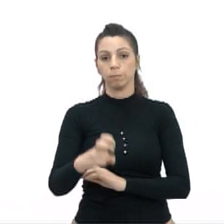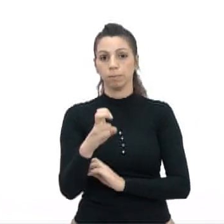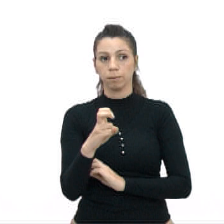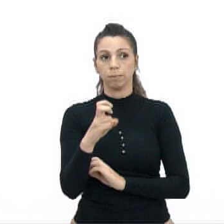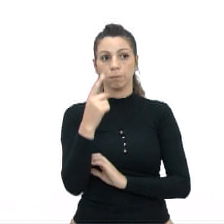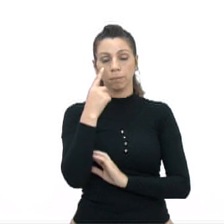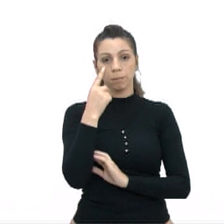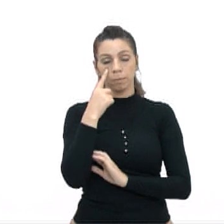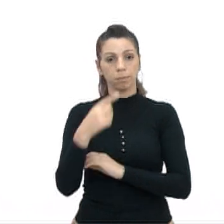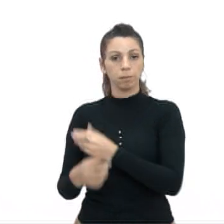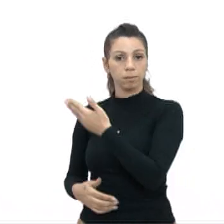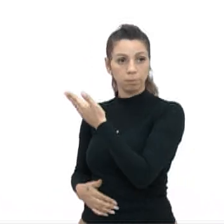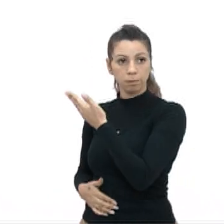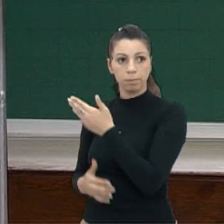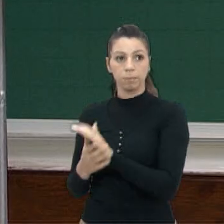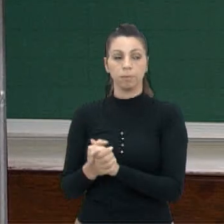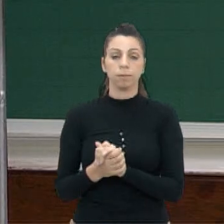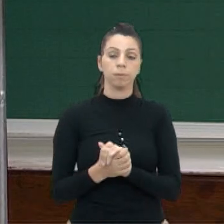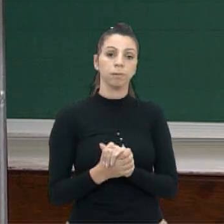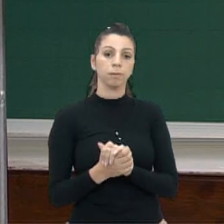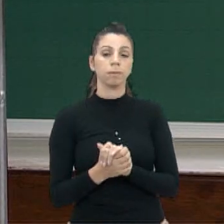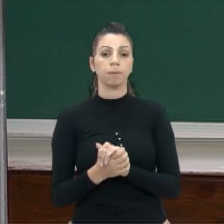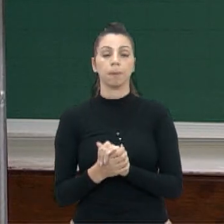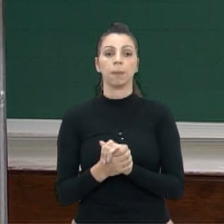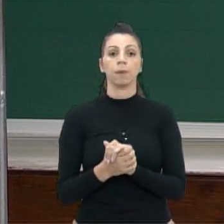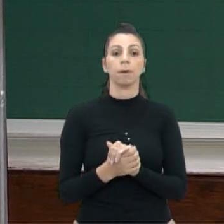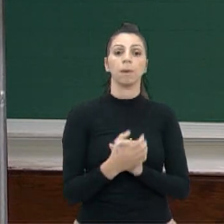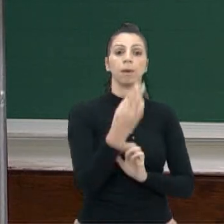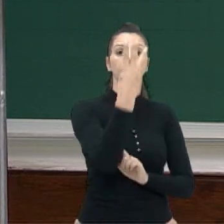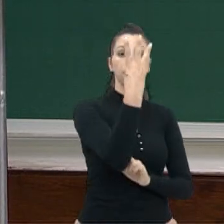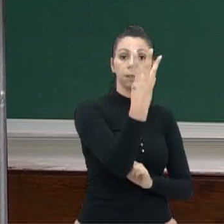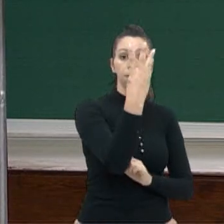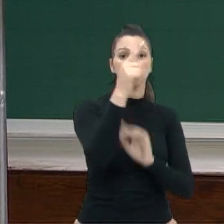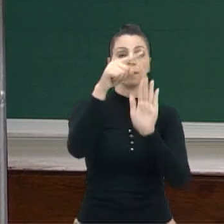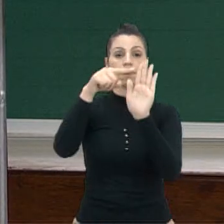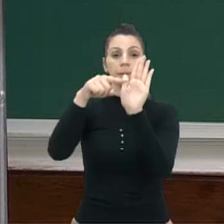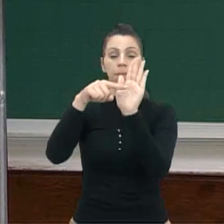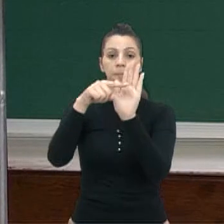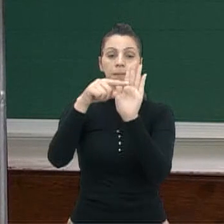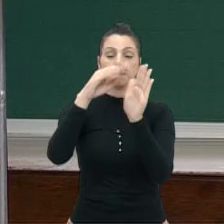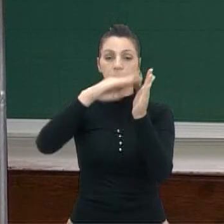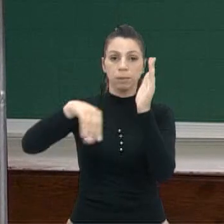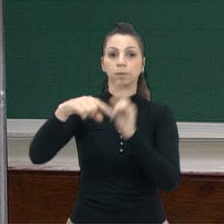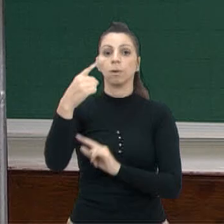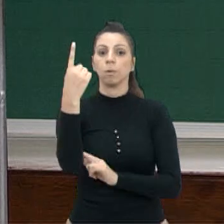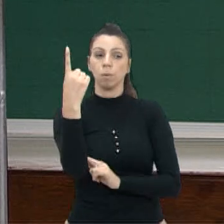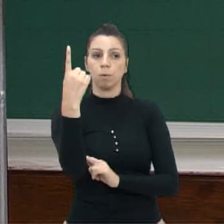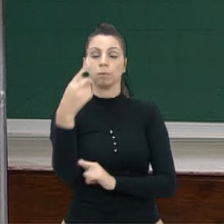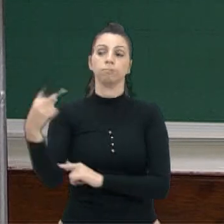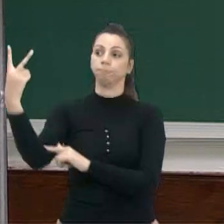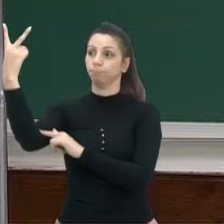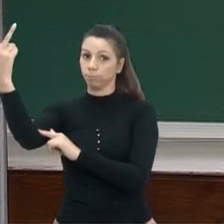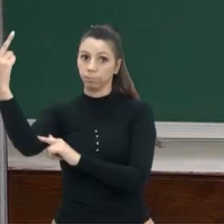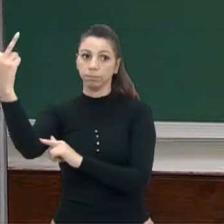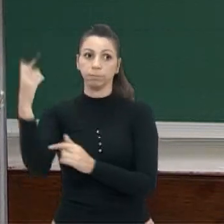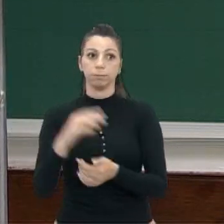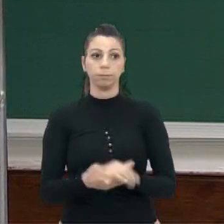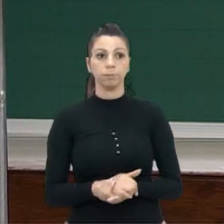dividido por b elevado a 1. 3 menos 1, 2. Subtrai os expoentes. Certo?